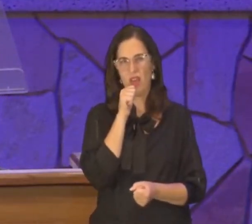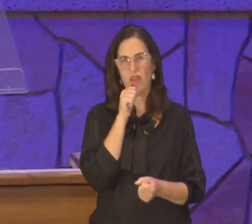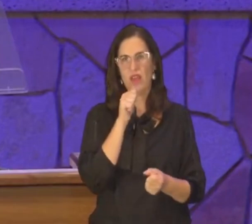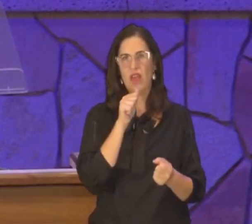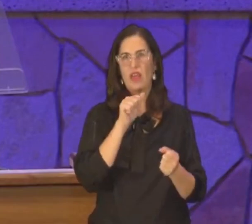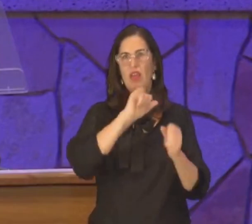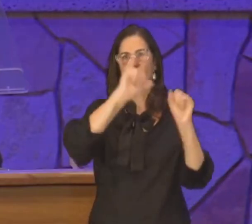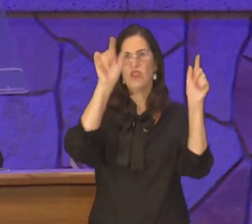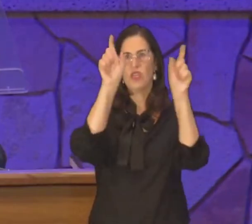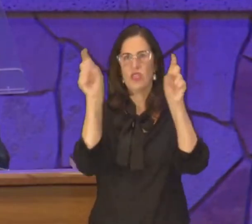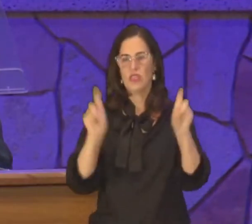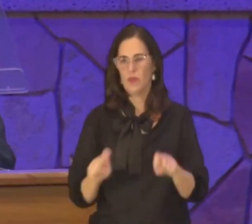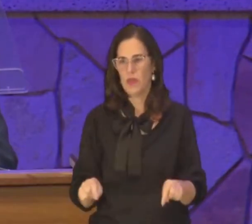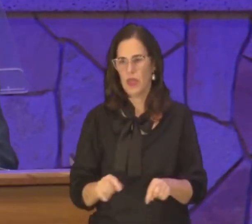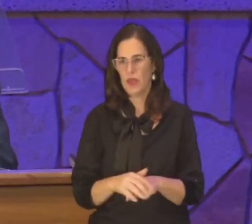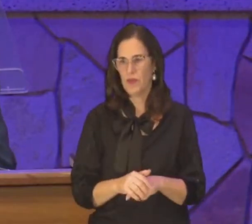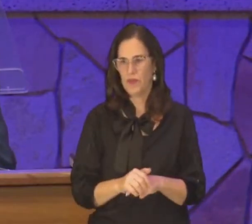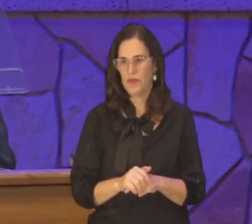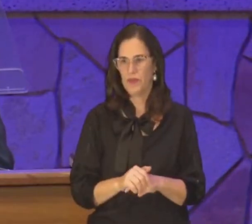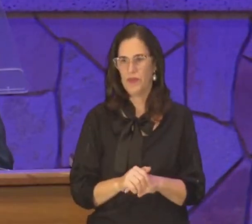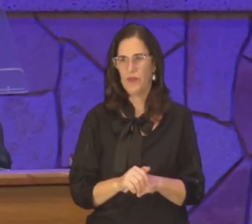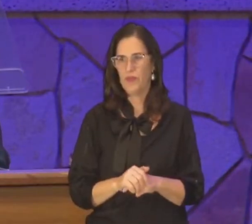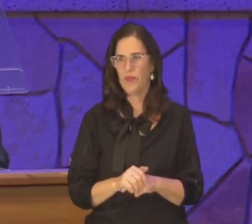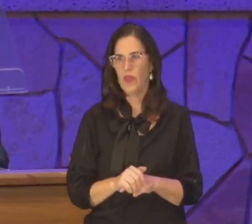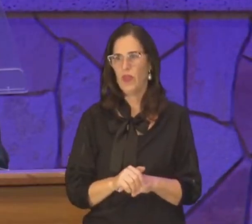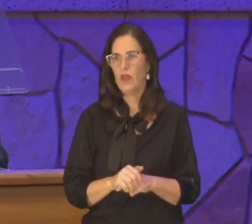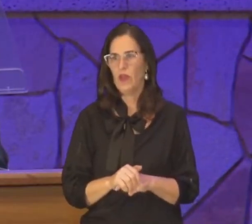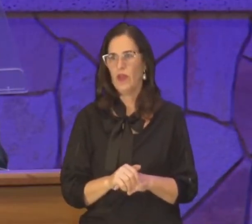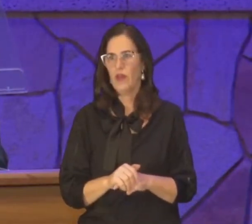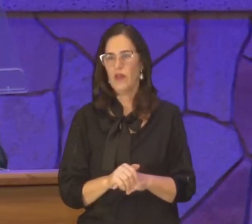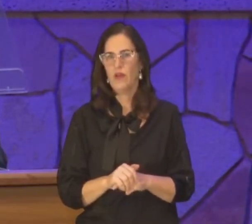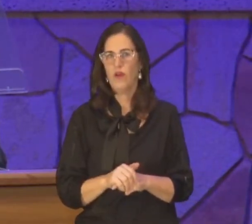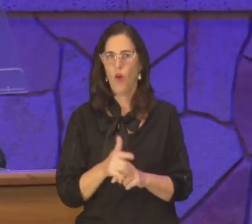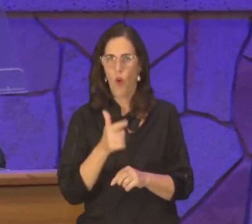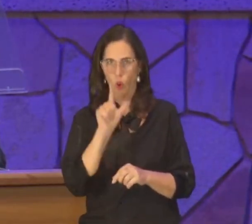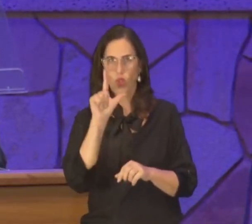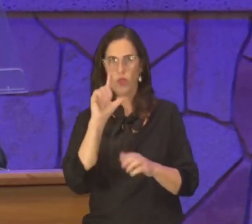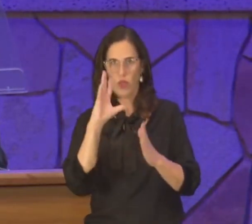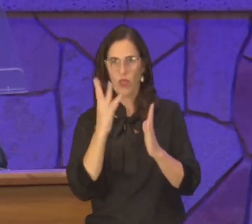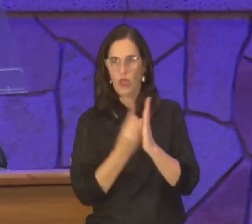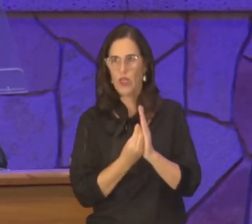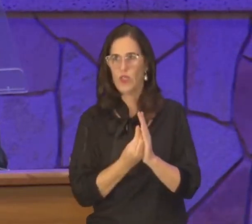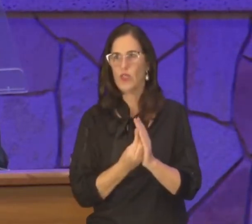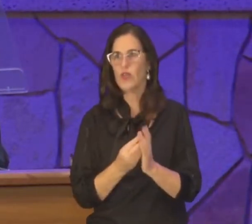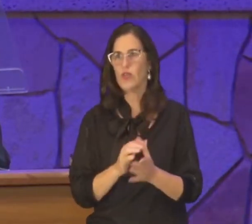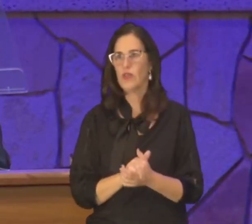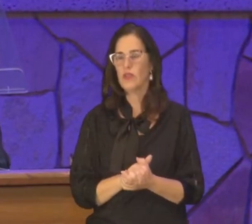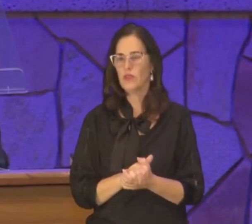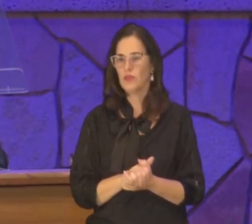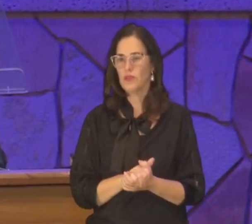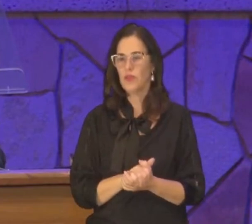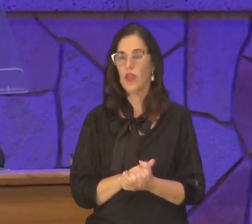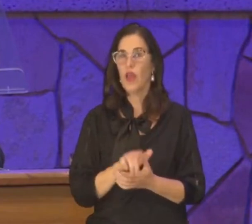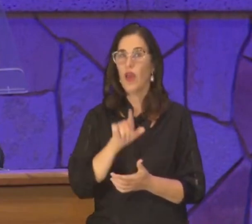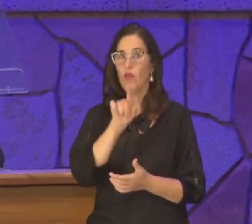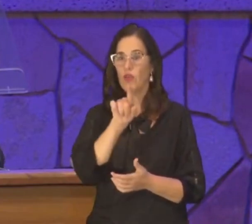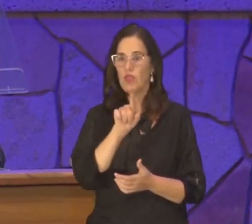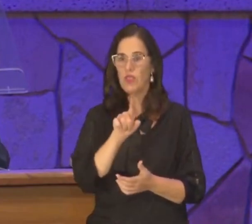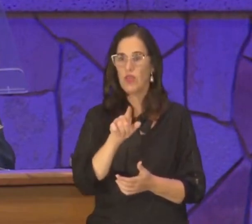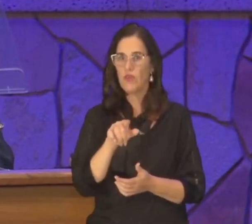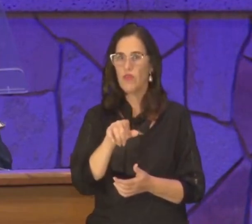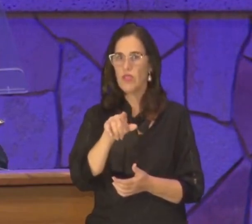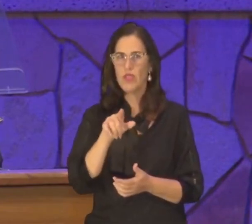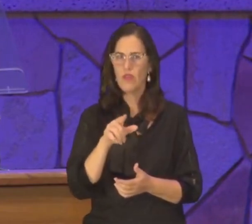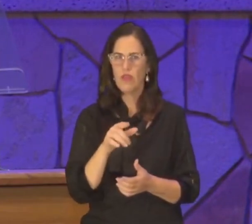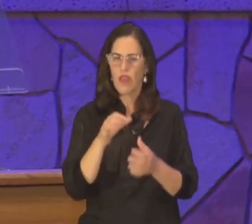O capítulo 3, a igreja de Sardes, ele diz aqui no verso 2, você não tem se achado